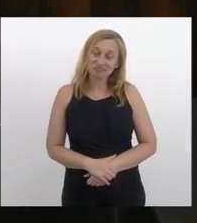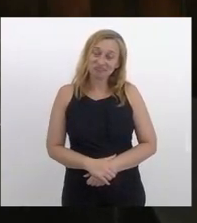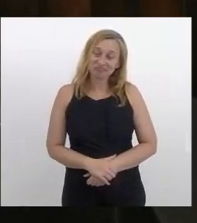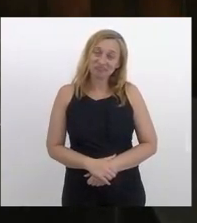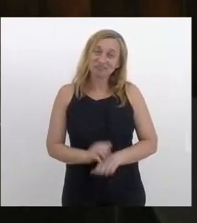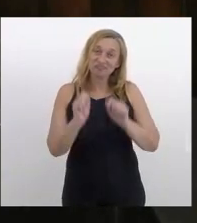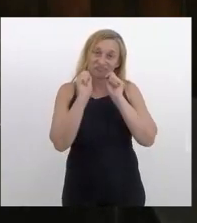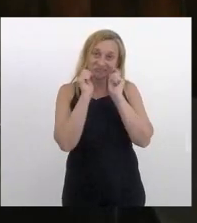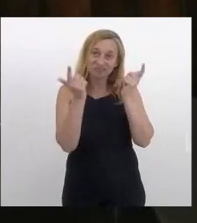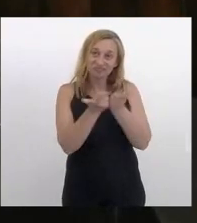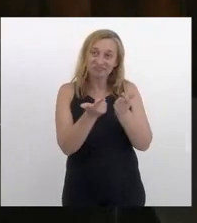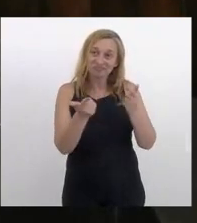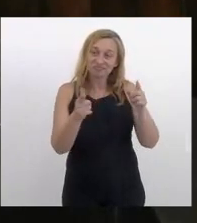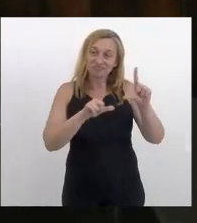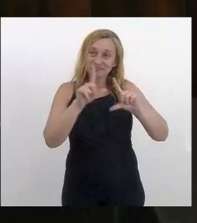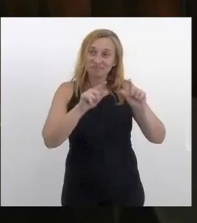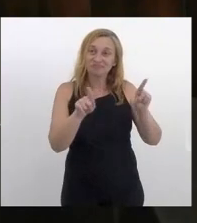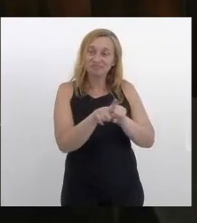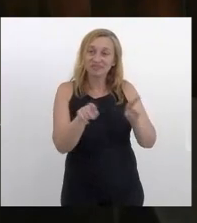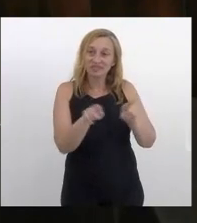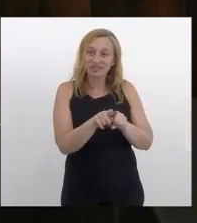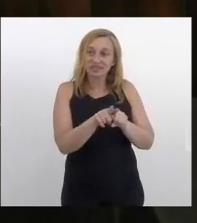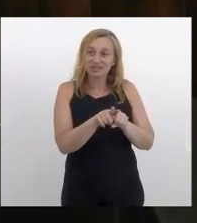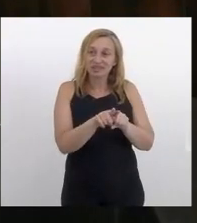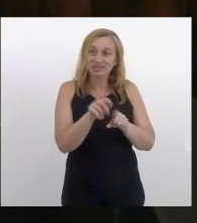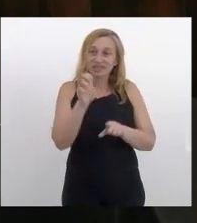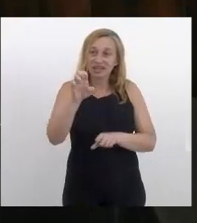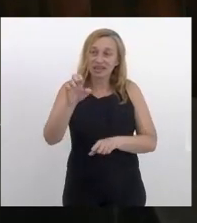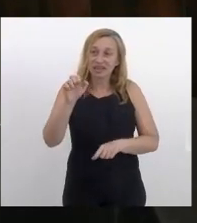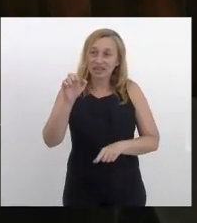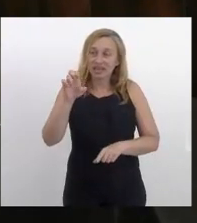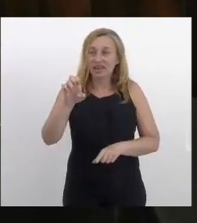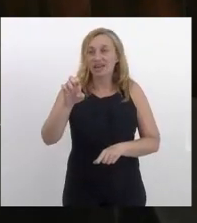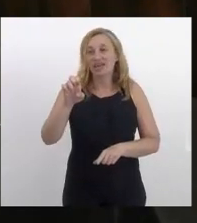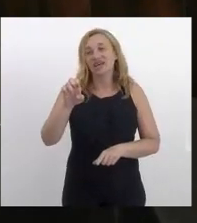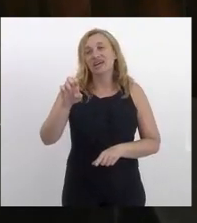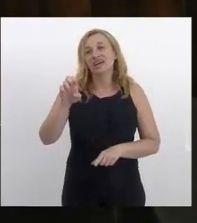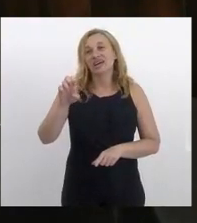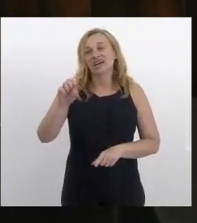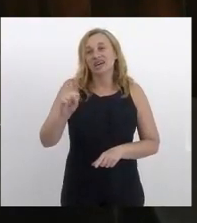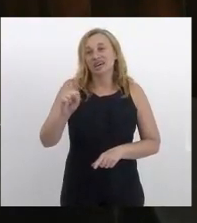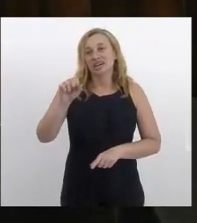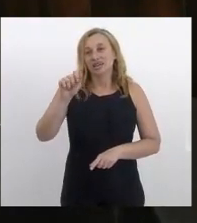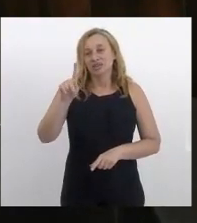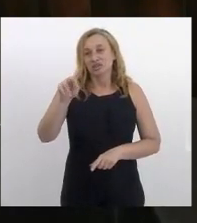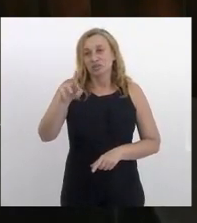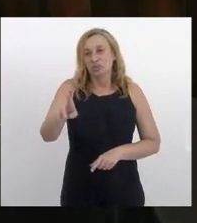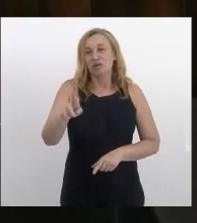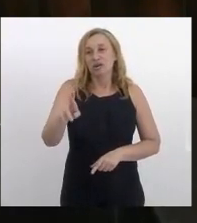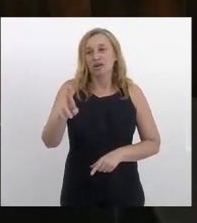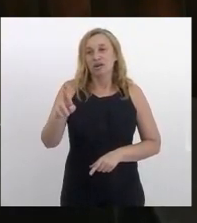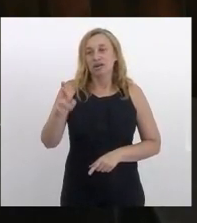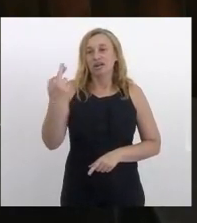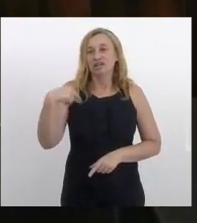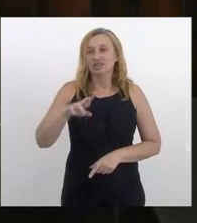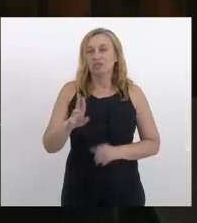TV Alerj também colocou o programa Expo Religião, onde podemos mostrar um pouco de cada